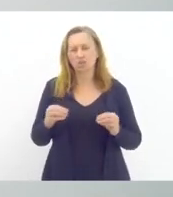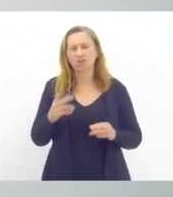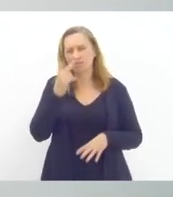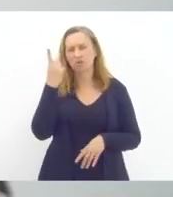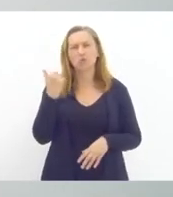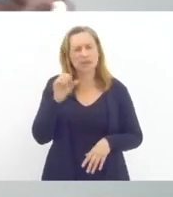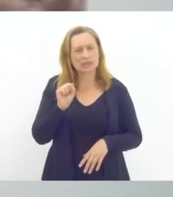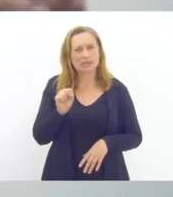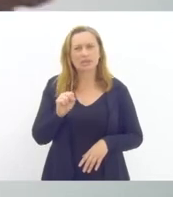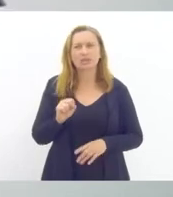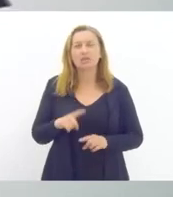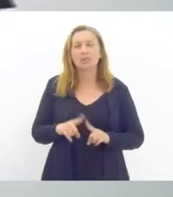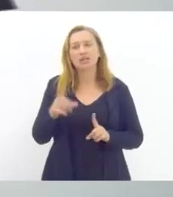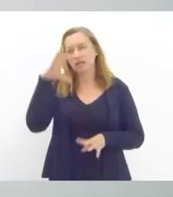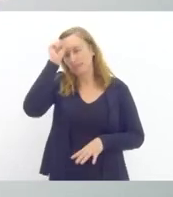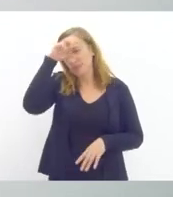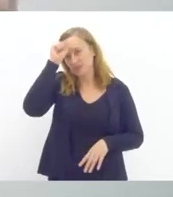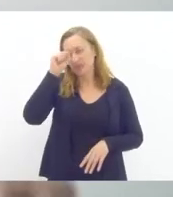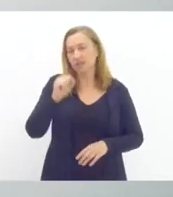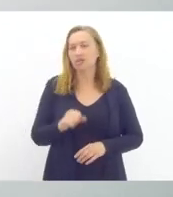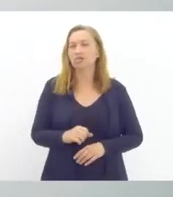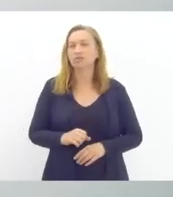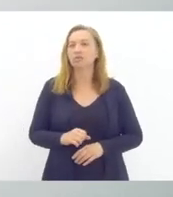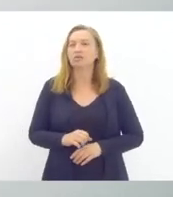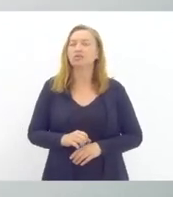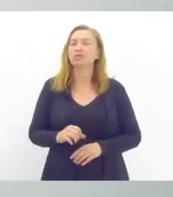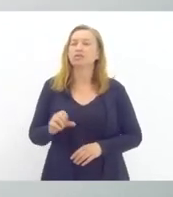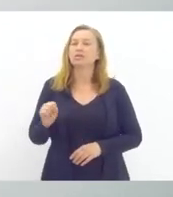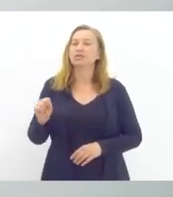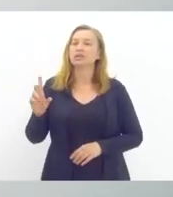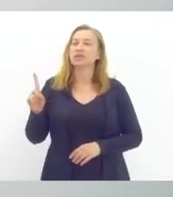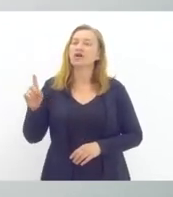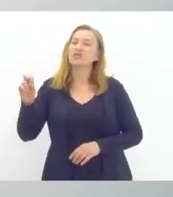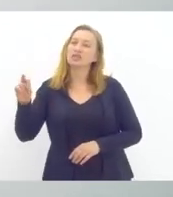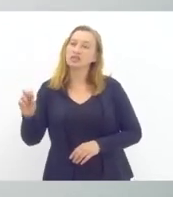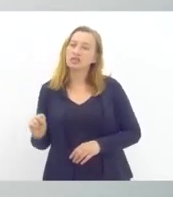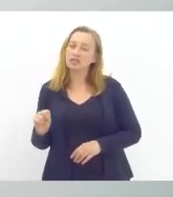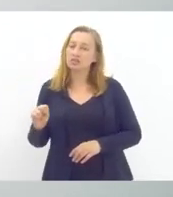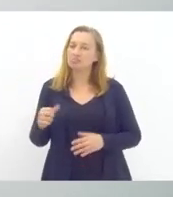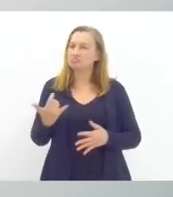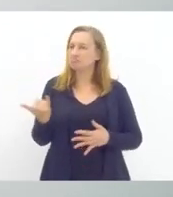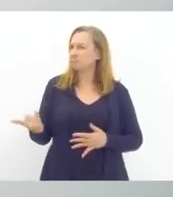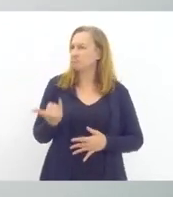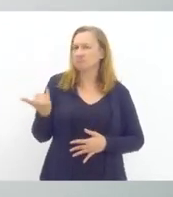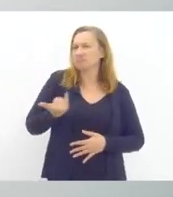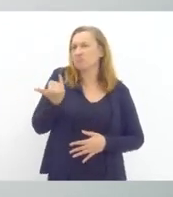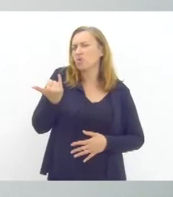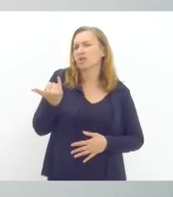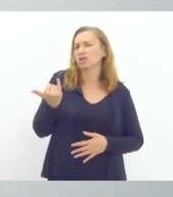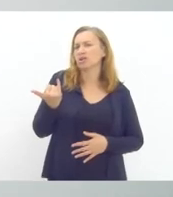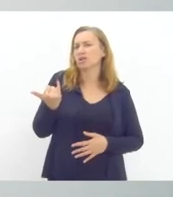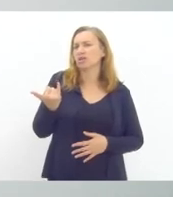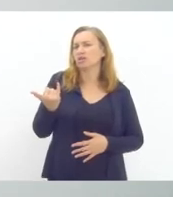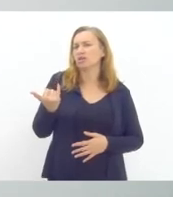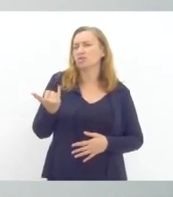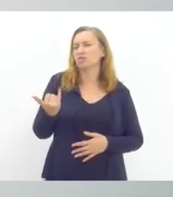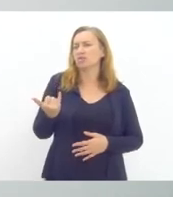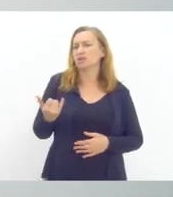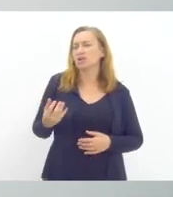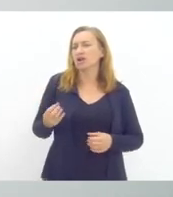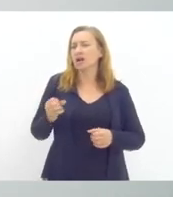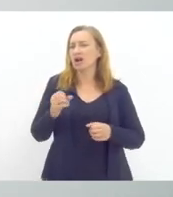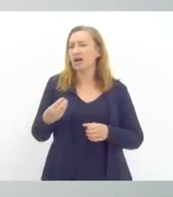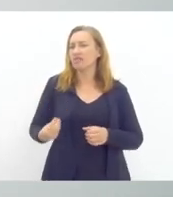mas a gente aprendeu com Jean Paul sartred tá sabendo Neves não importa o que a vida fez com